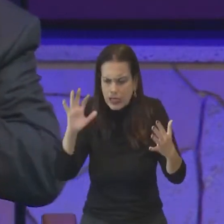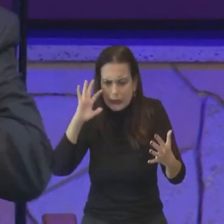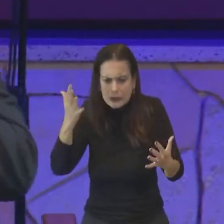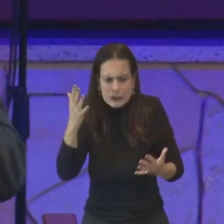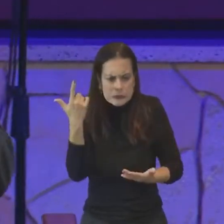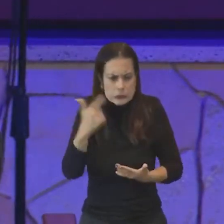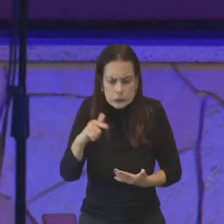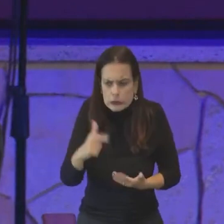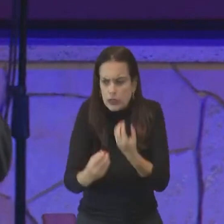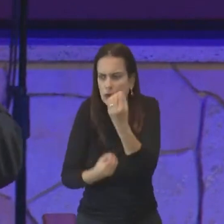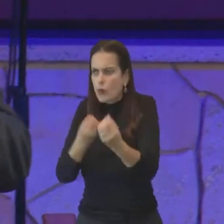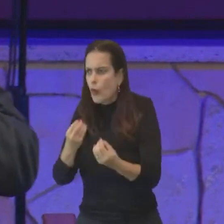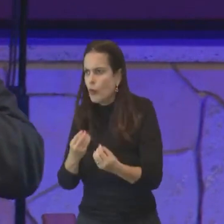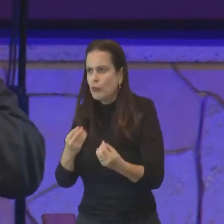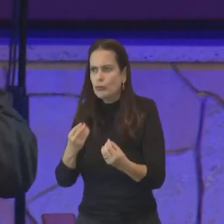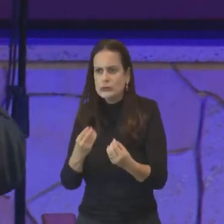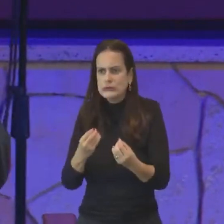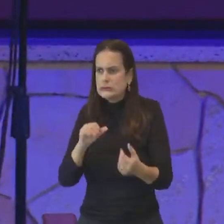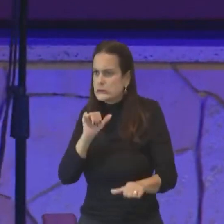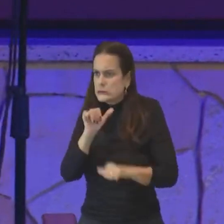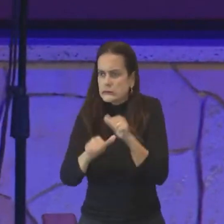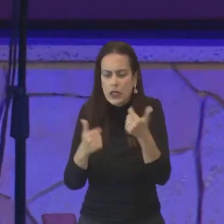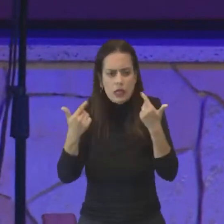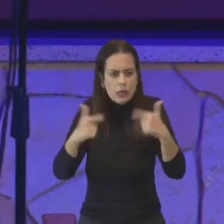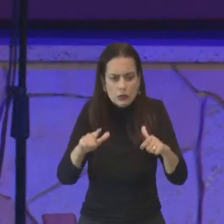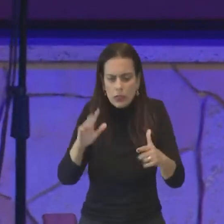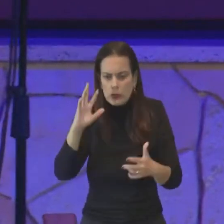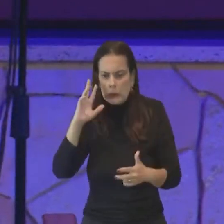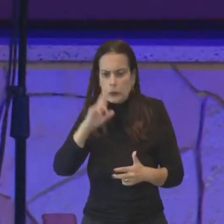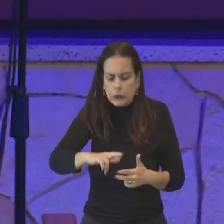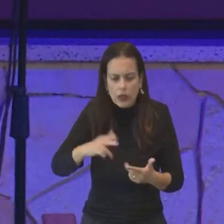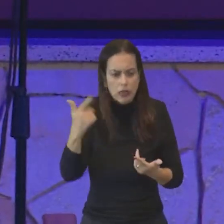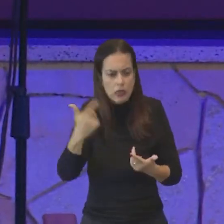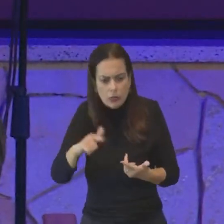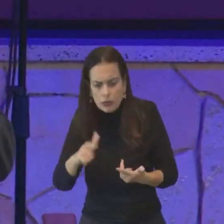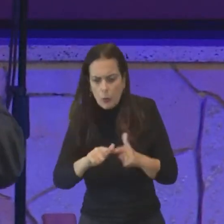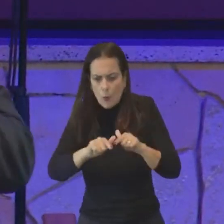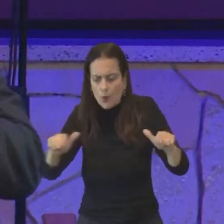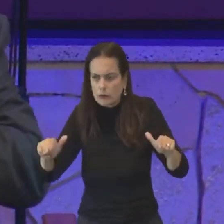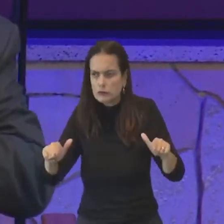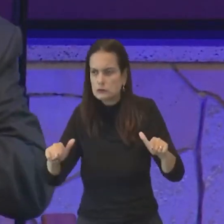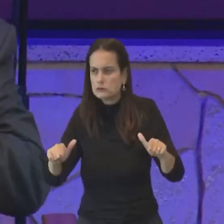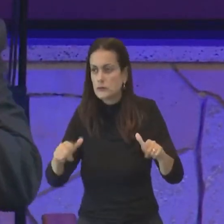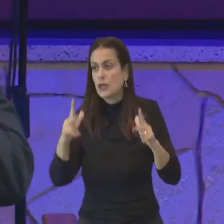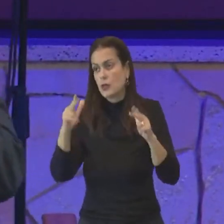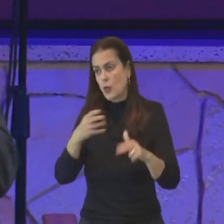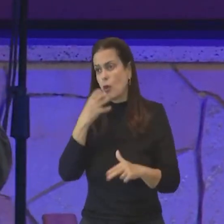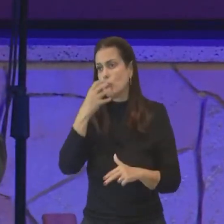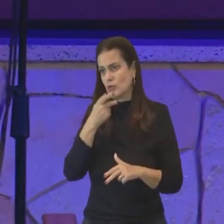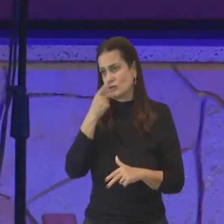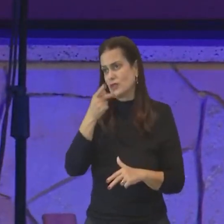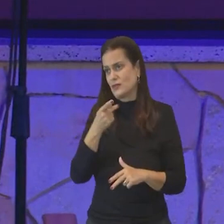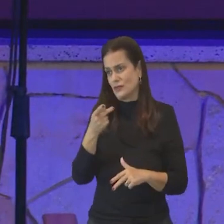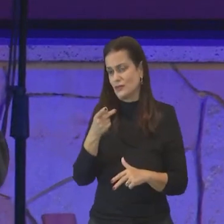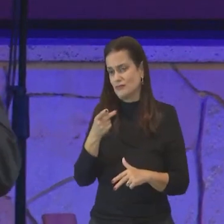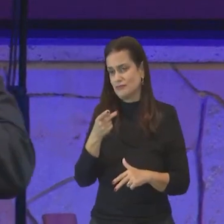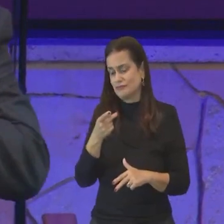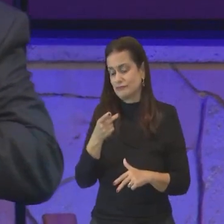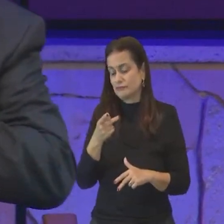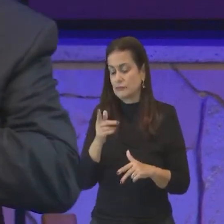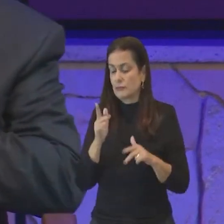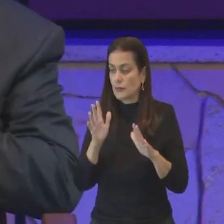solução. Isso não tem jeito, esse caso não tem solução, como dizia a música. Mas